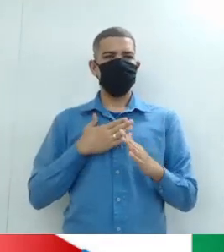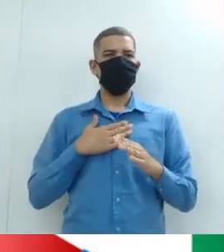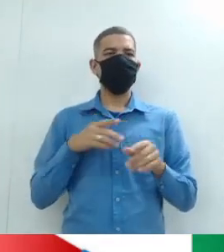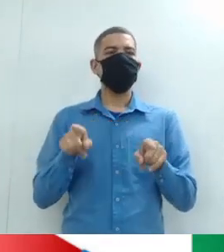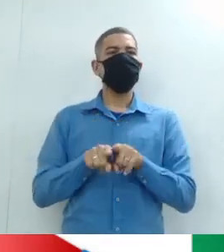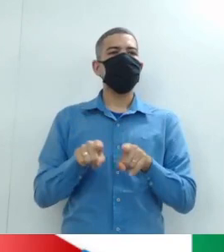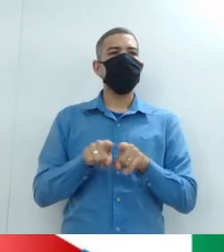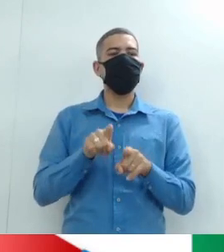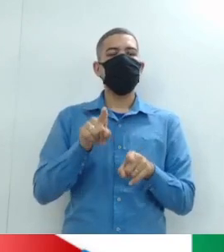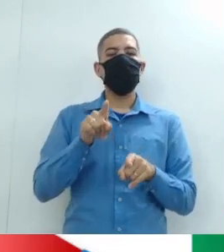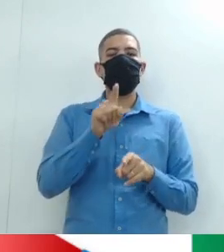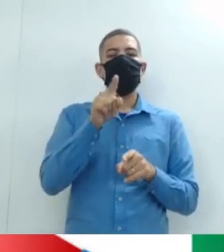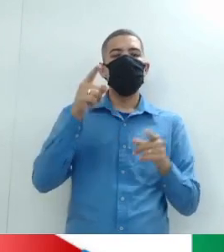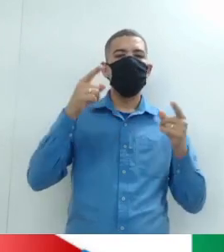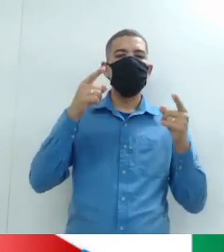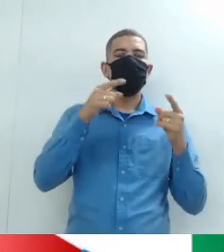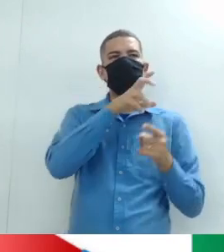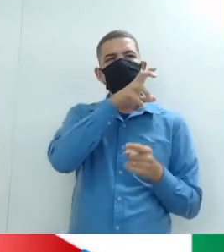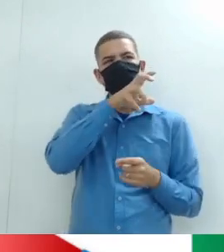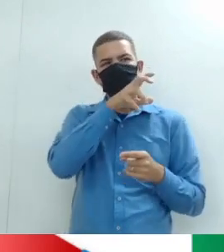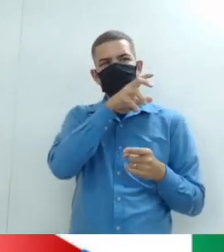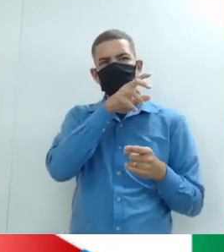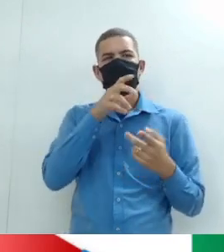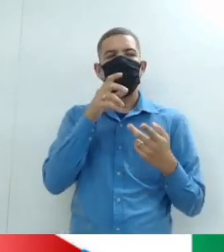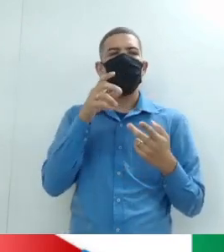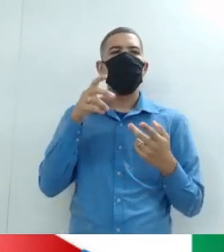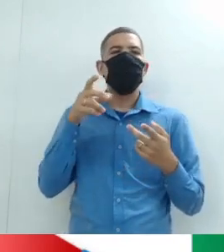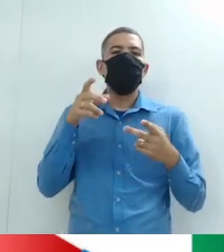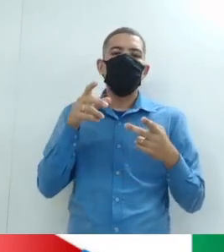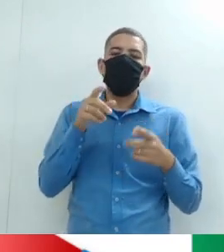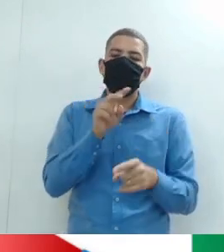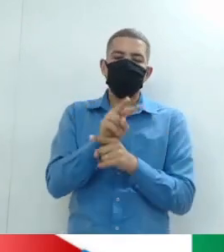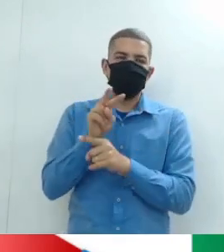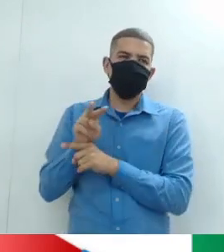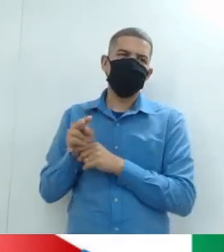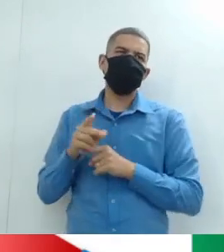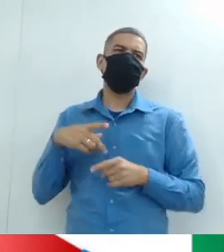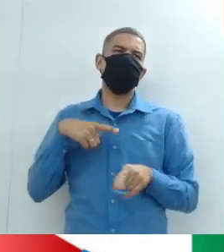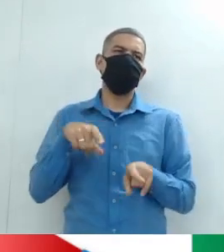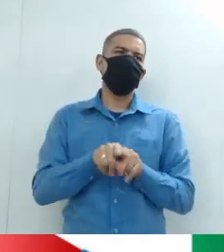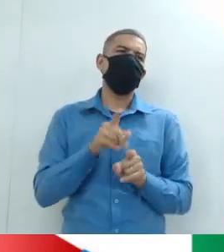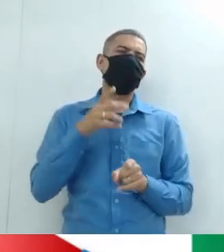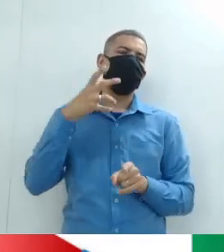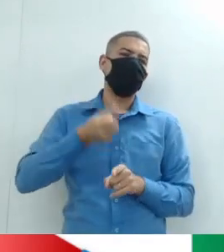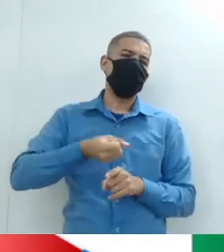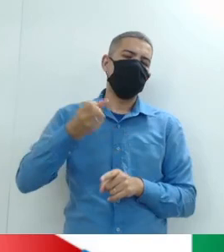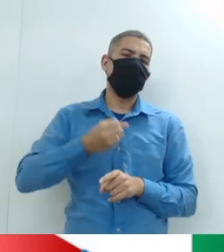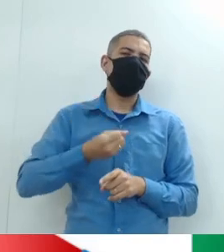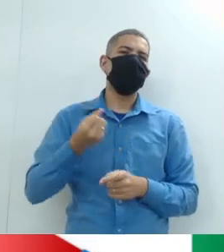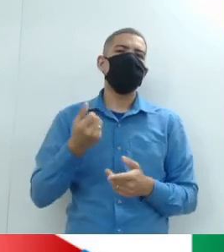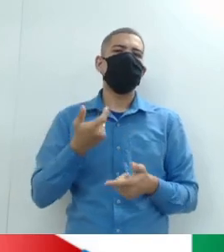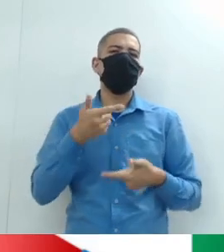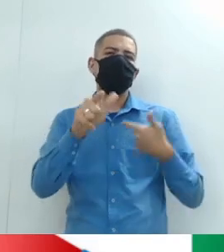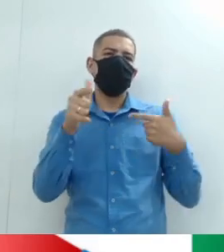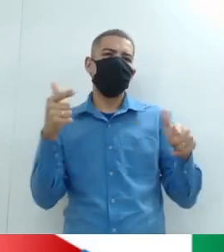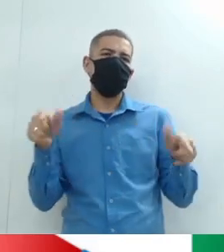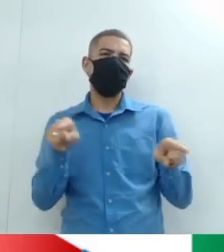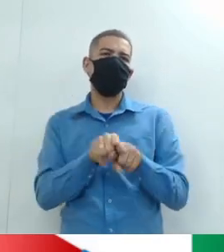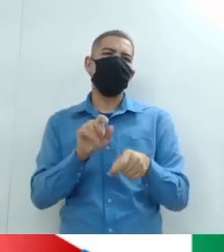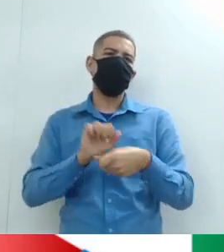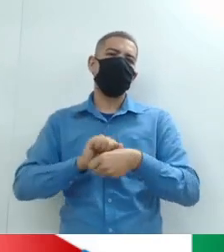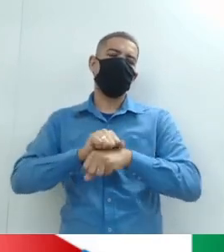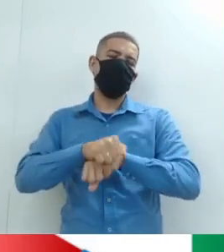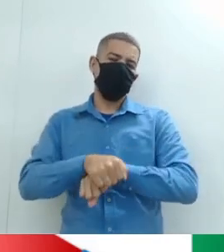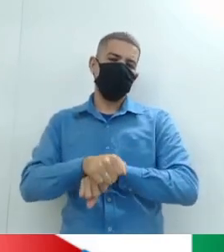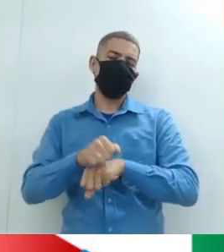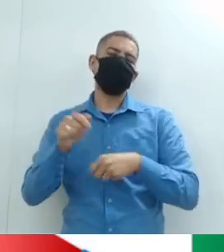domesticar animais, porque a carne é essencial, assim como o leite, como outras coisas, o couro para eu me aquecer no inverno.